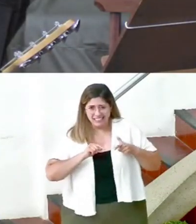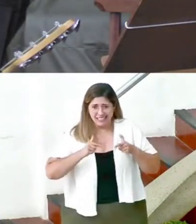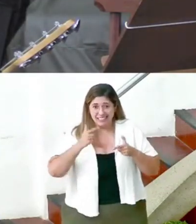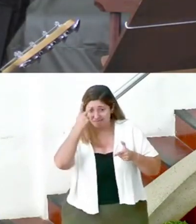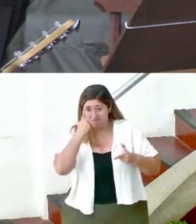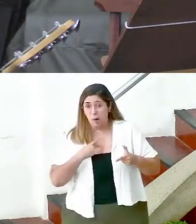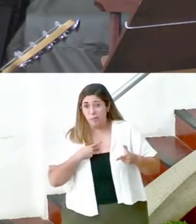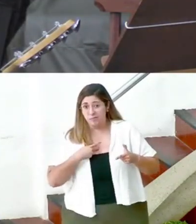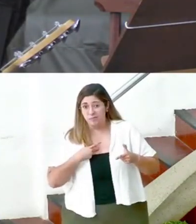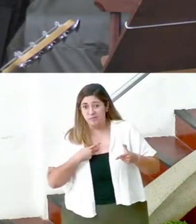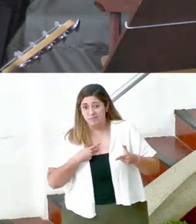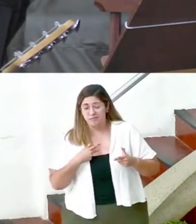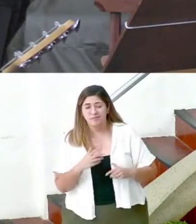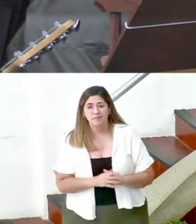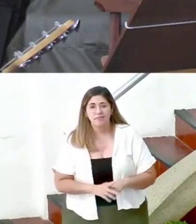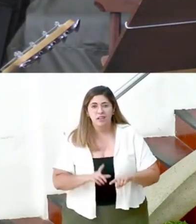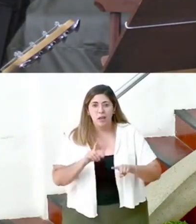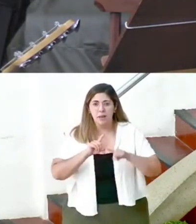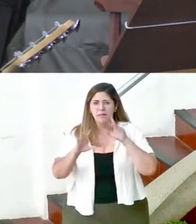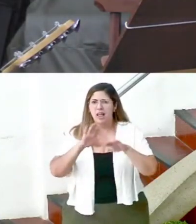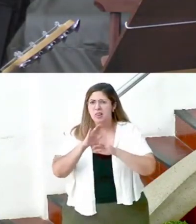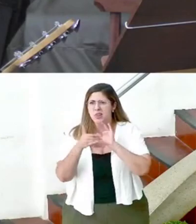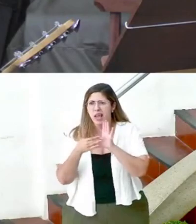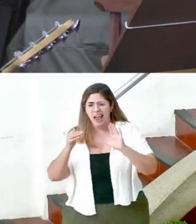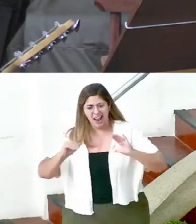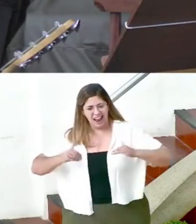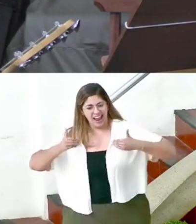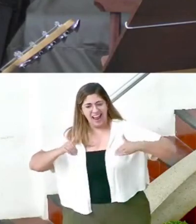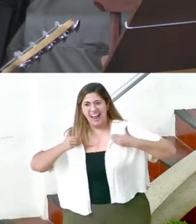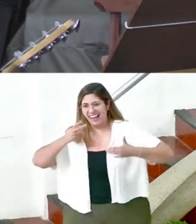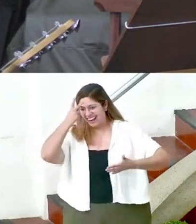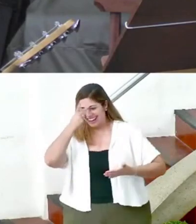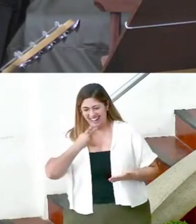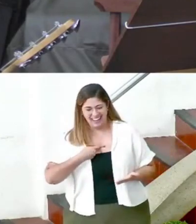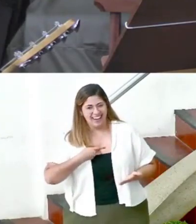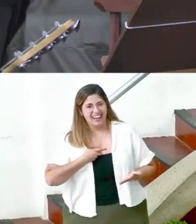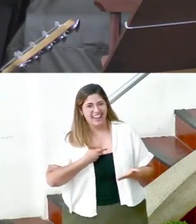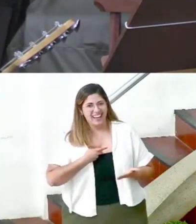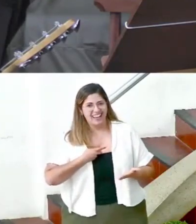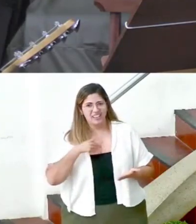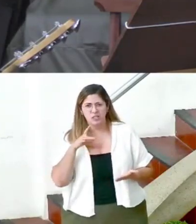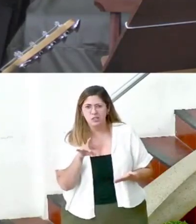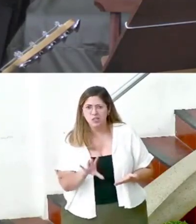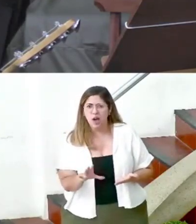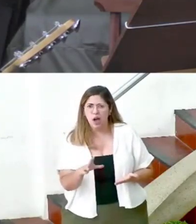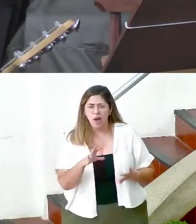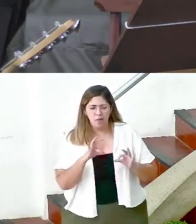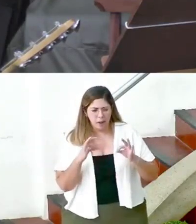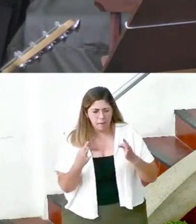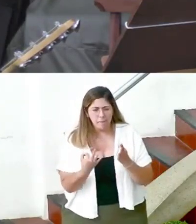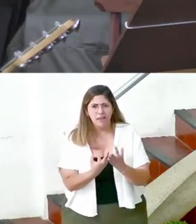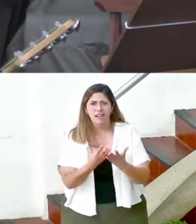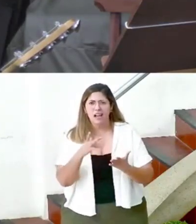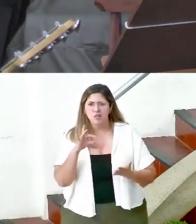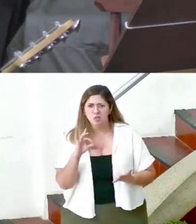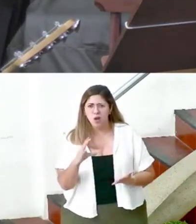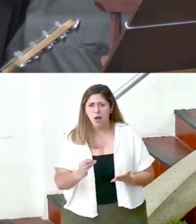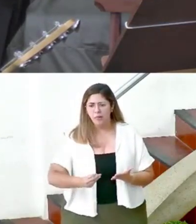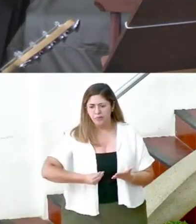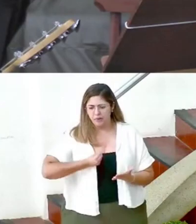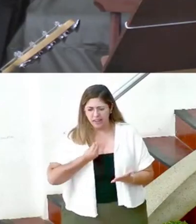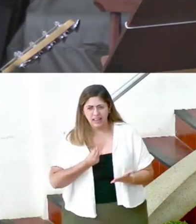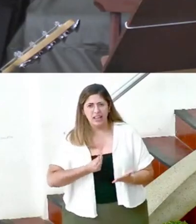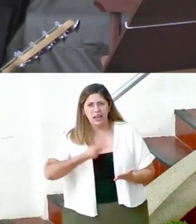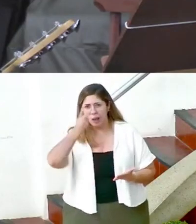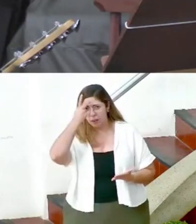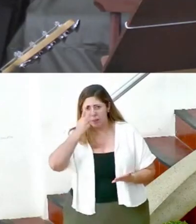prazer, toda a nossa alegria não pode estar em nós, não pode estar no nosso filho, na nossa filha, no nosso pai, no nosso amigo, no